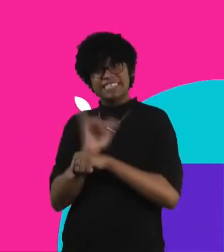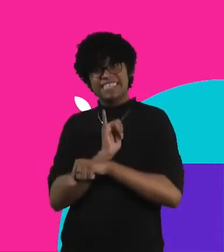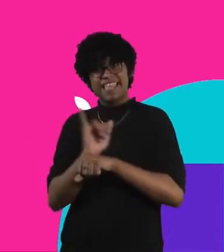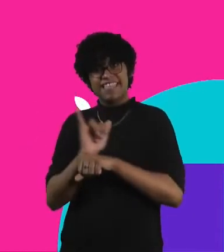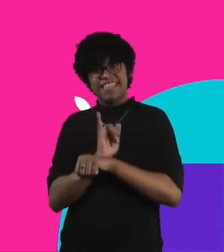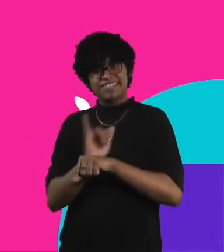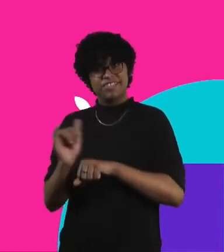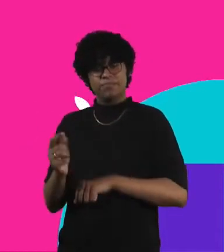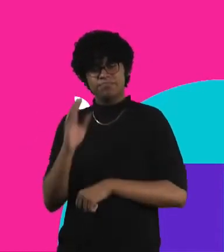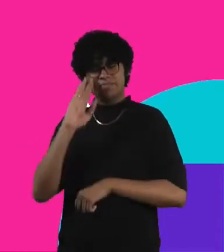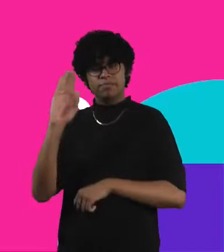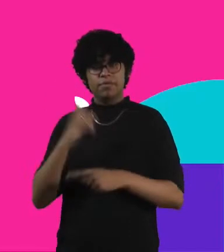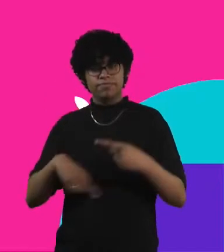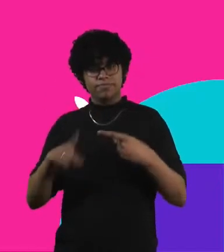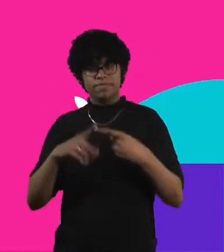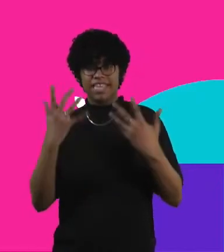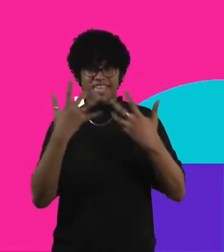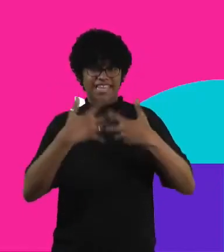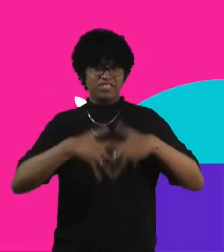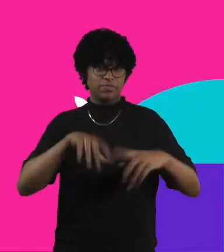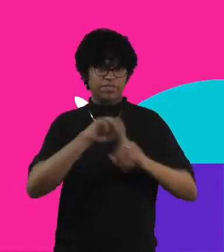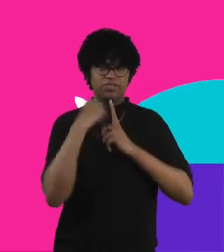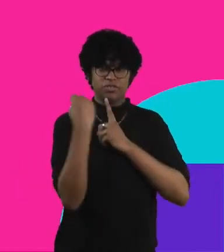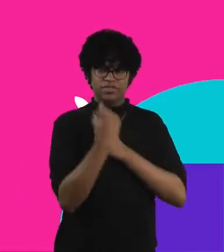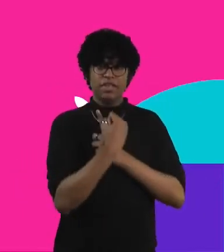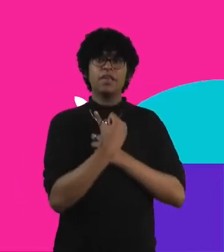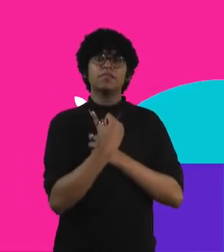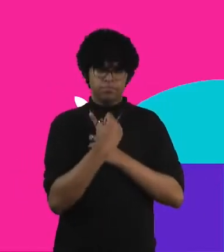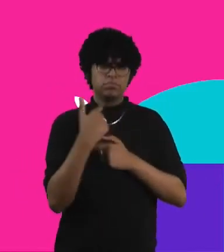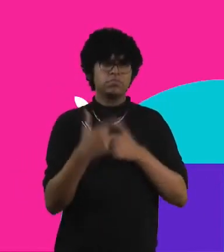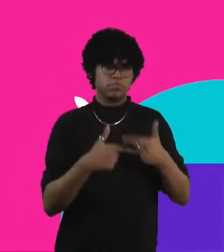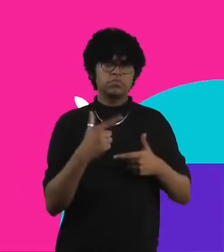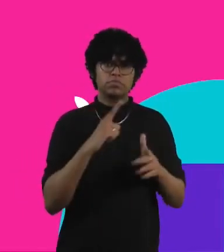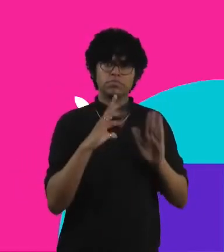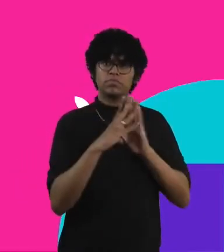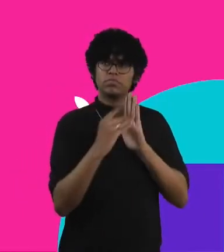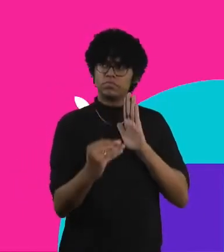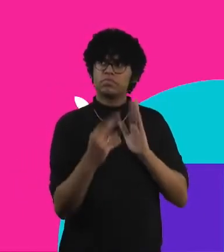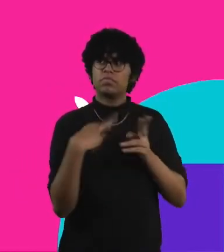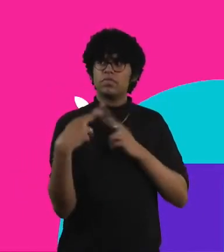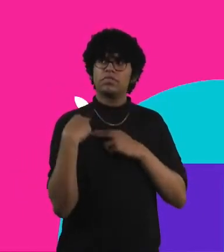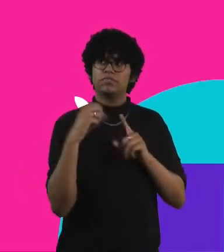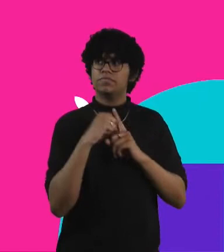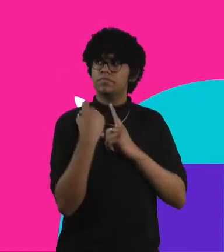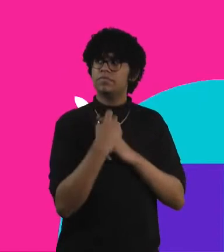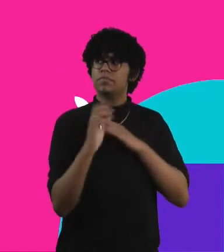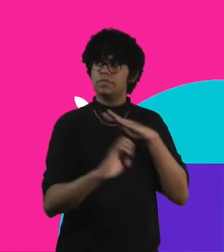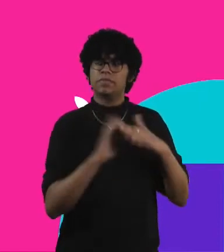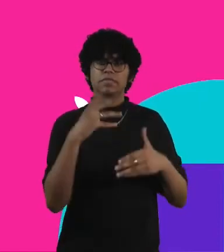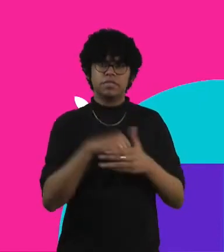gente prioriza o engajamento social e a filantropia, onde trabalhamos com o modelo mais clássico de responsabilidade social corporativa,